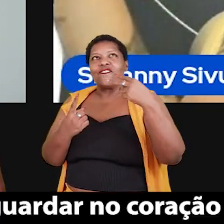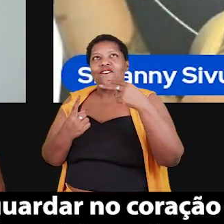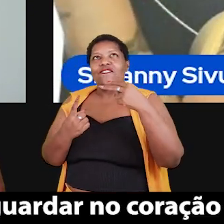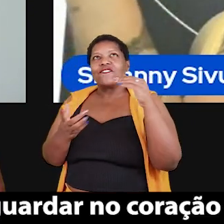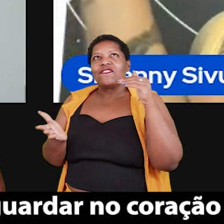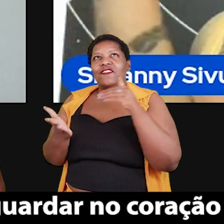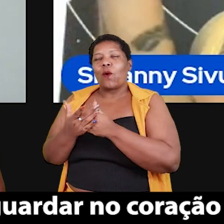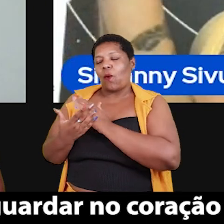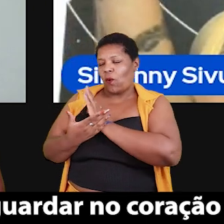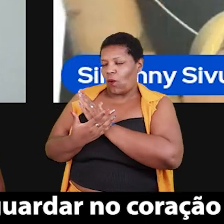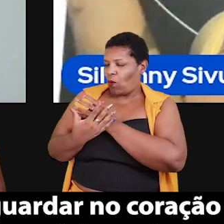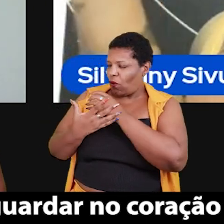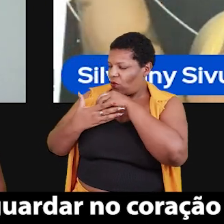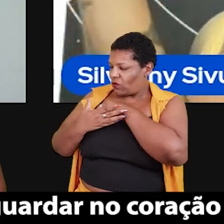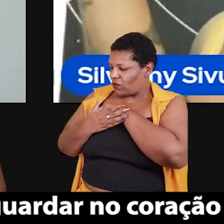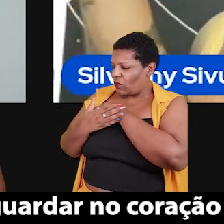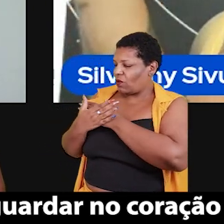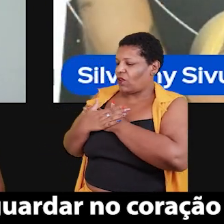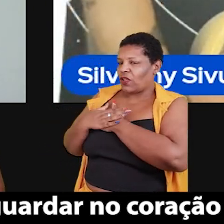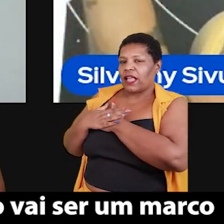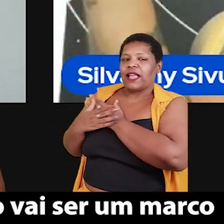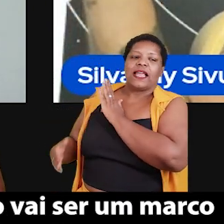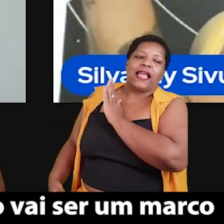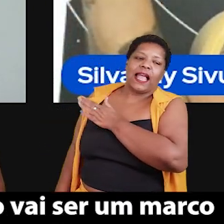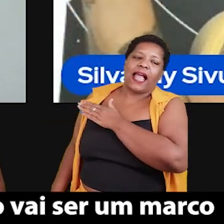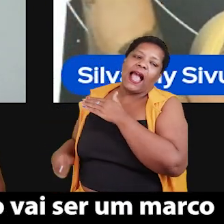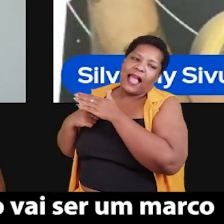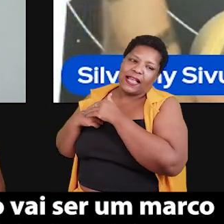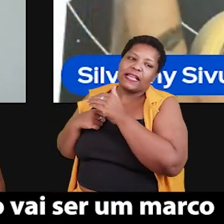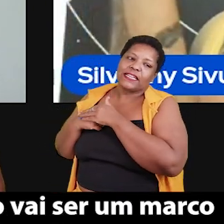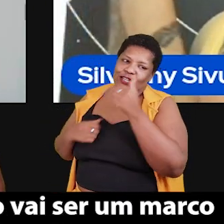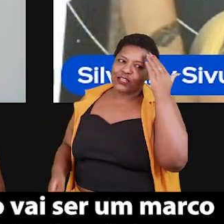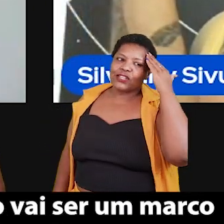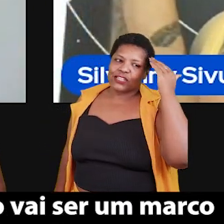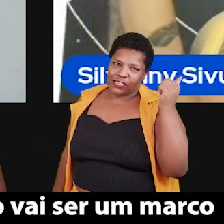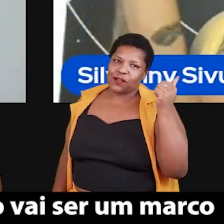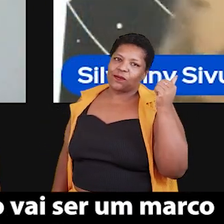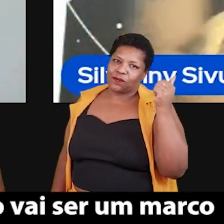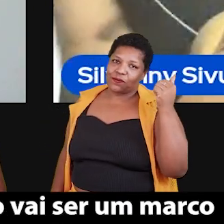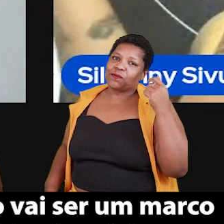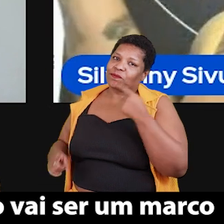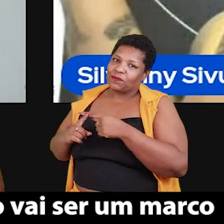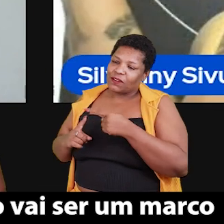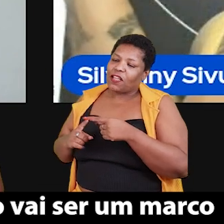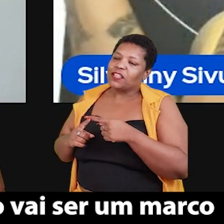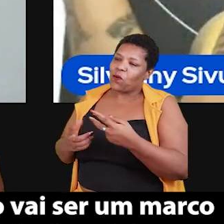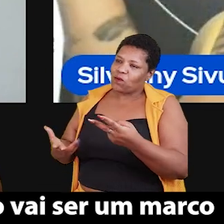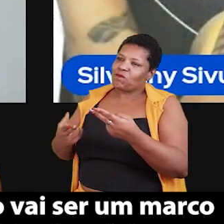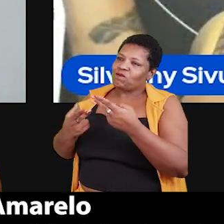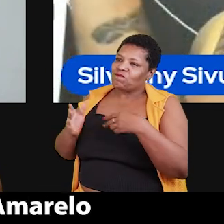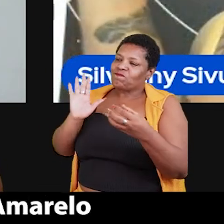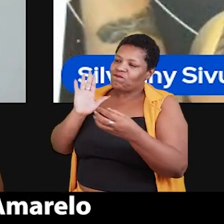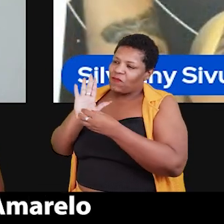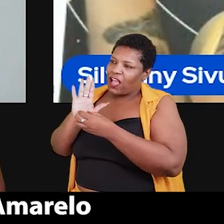no coração com muito carinho, sabe? Porque isso vai ser um marco na história